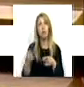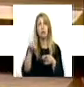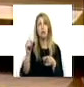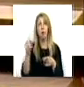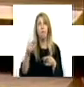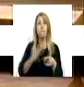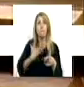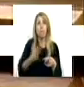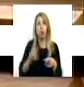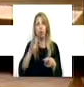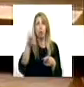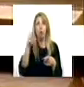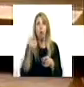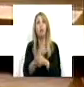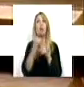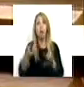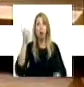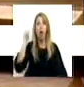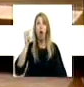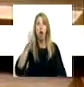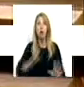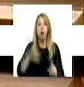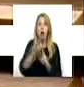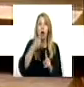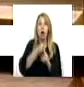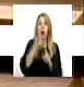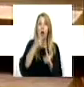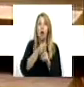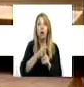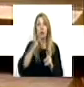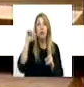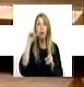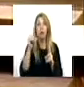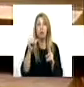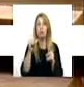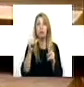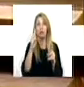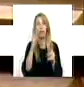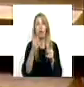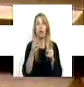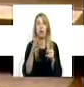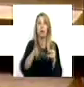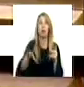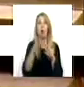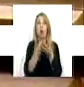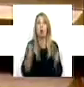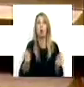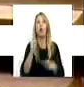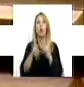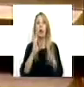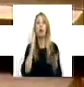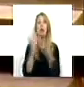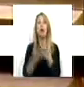de tantos anos de desgaste e de ainda não verem a situação resolvida, que é a da valorização